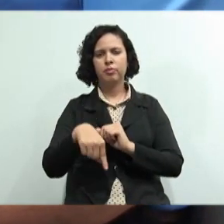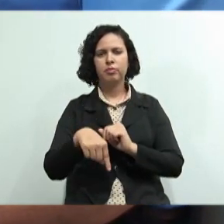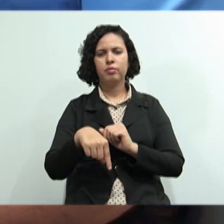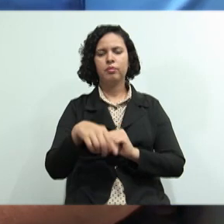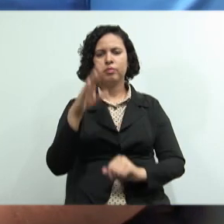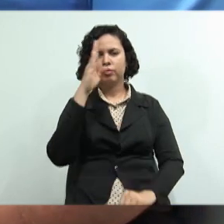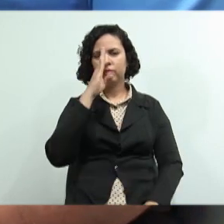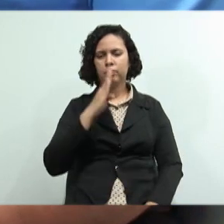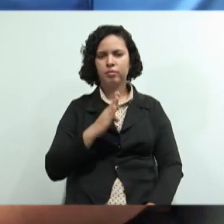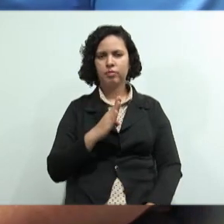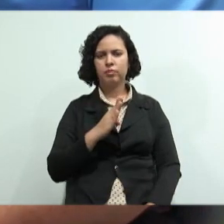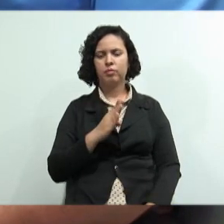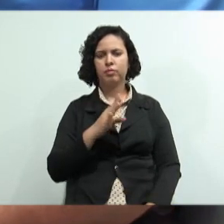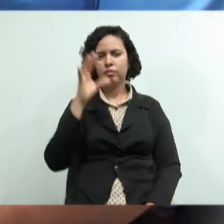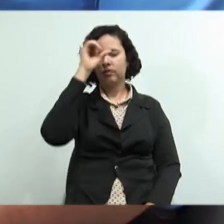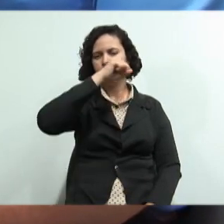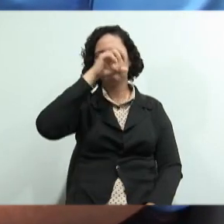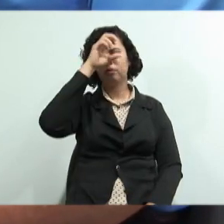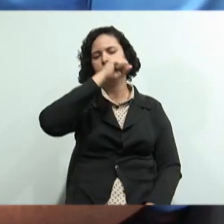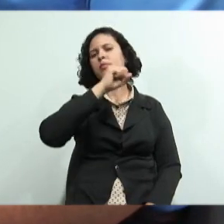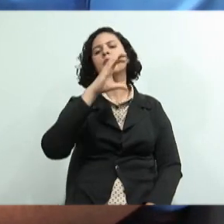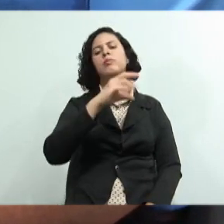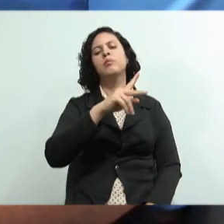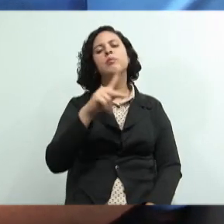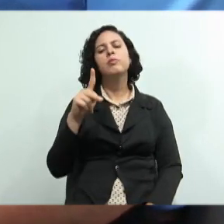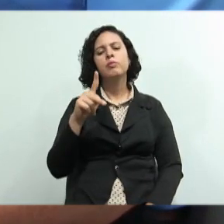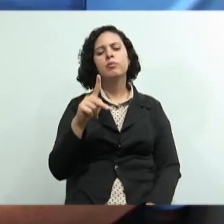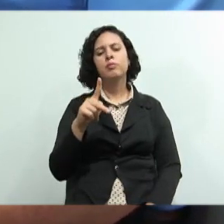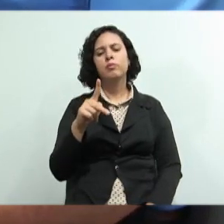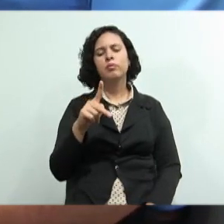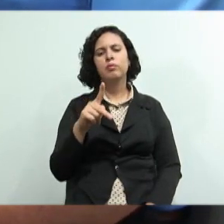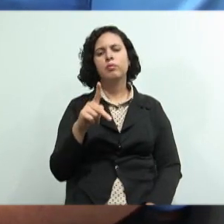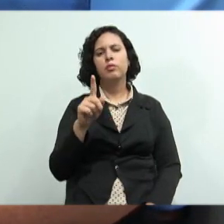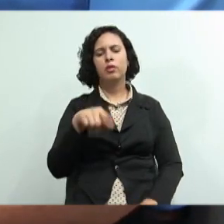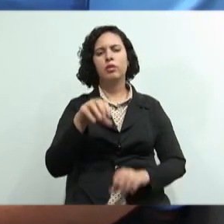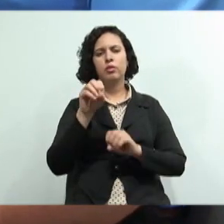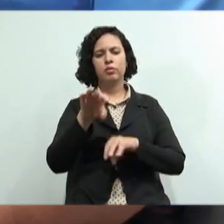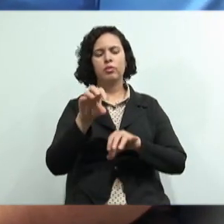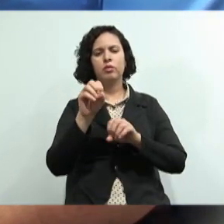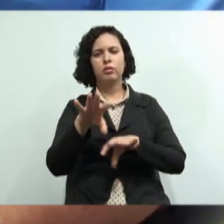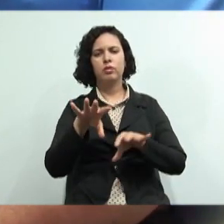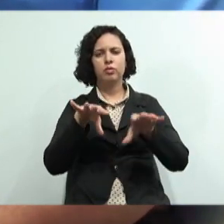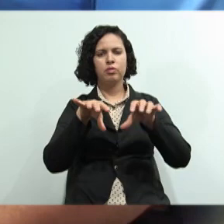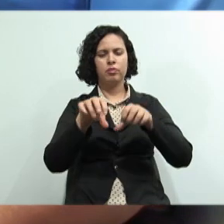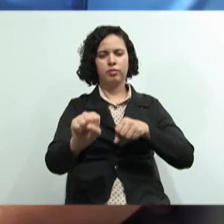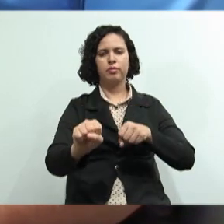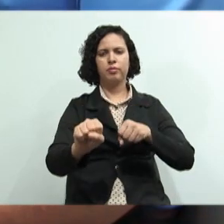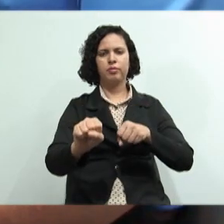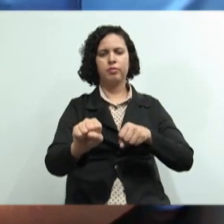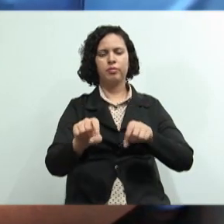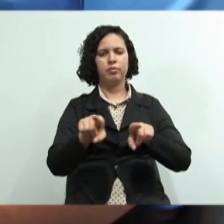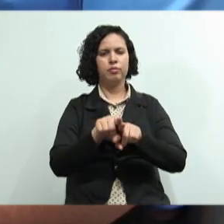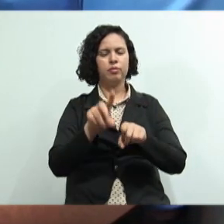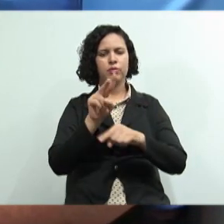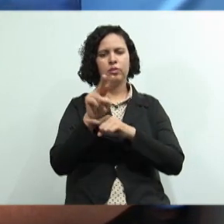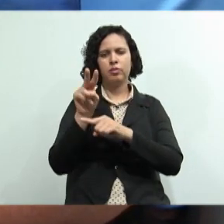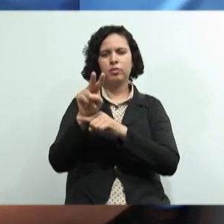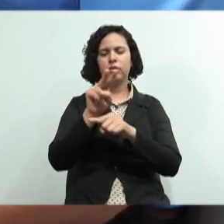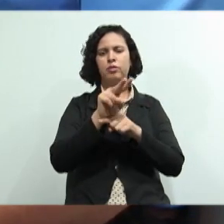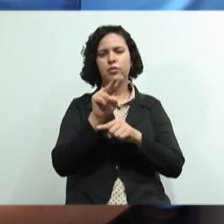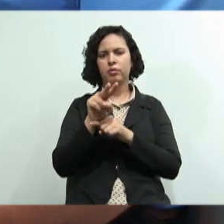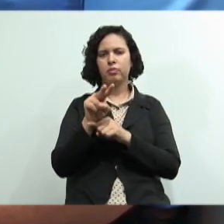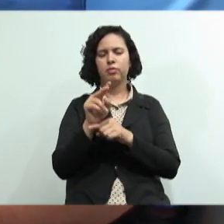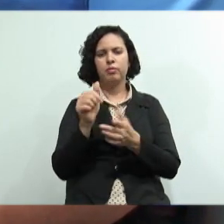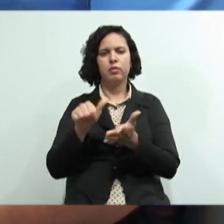Nacional de Aprendizagem do Cooperativismo, que trabalha a educação, a formação e o monitoramento